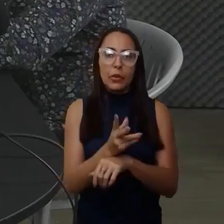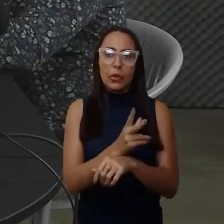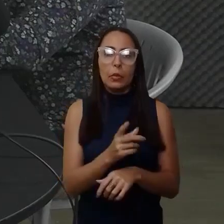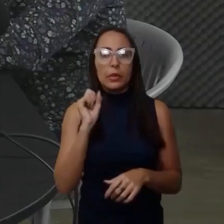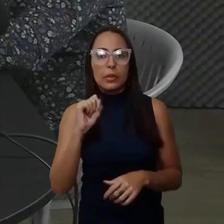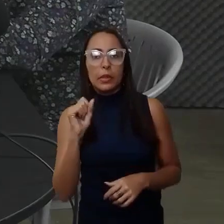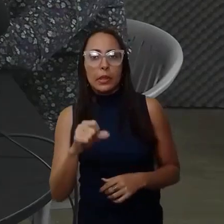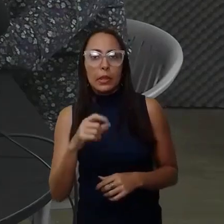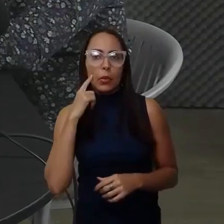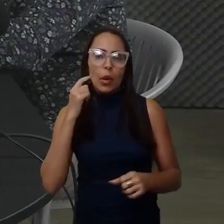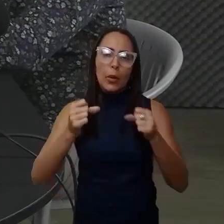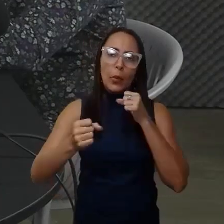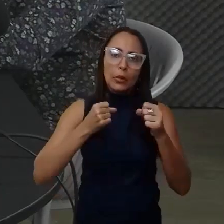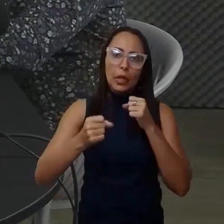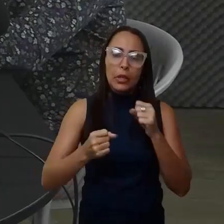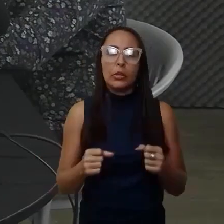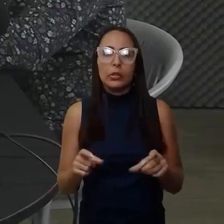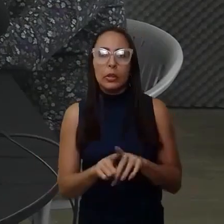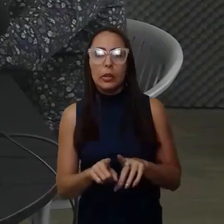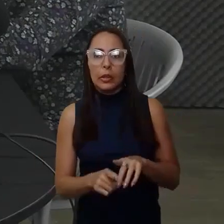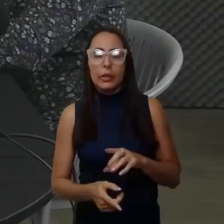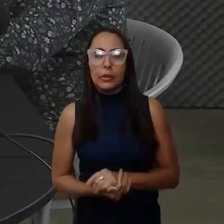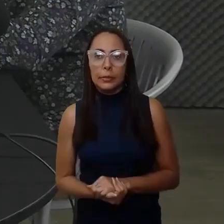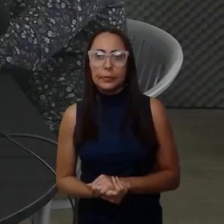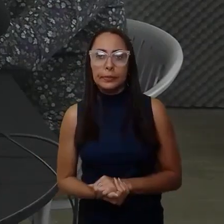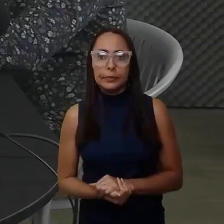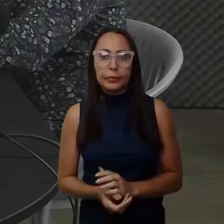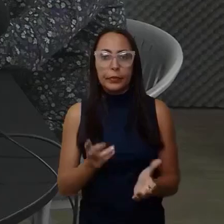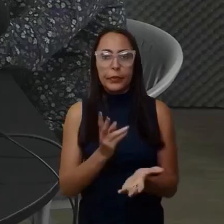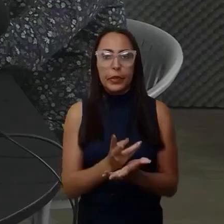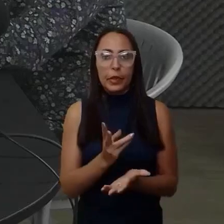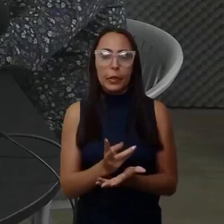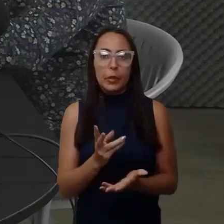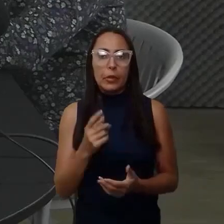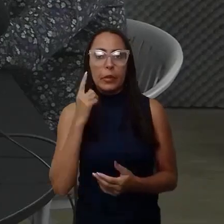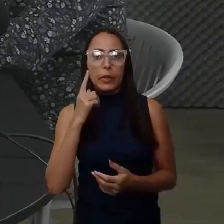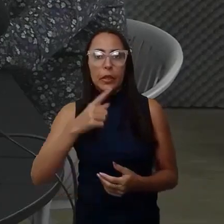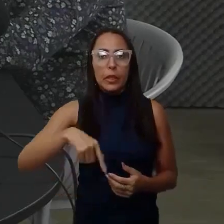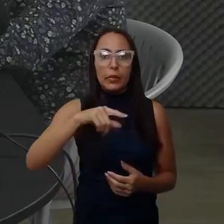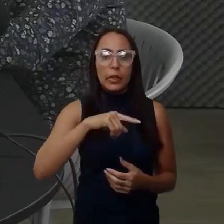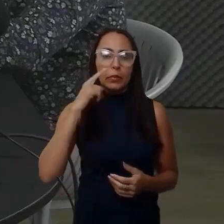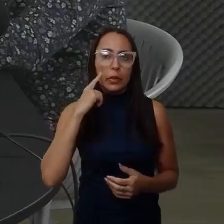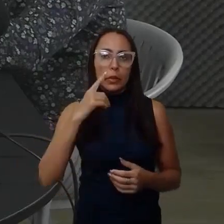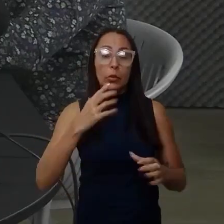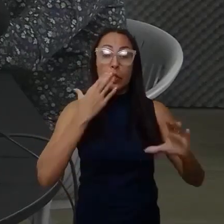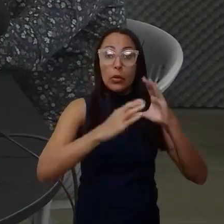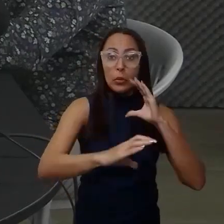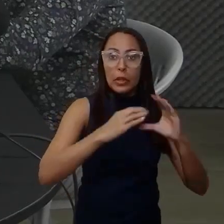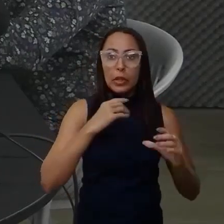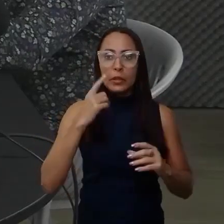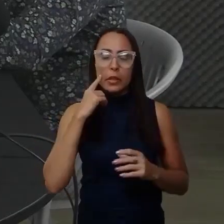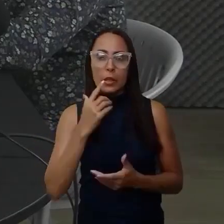gente fazer uma reportagem? Dá para a gente fazer? Então, sempre quando eu vejo, lá vai o caminho da comunicação me levando para o